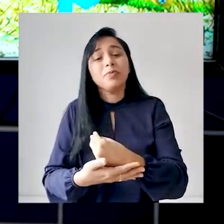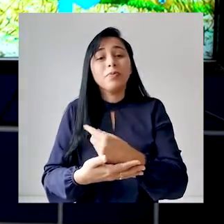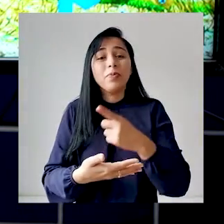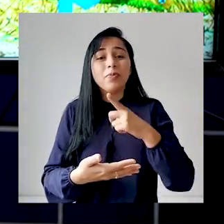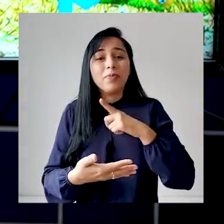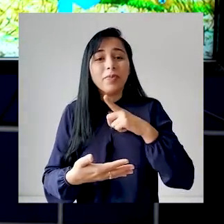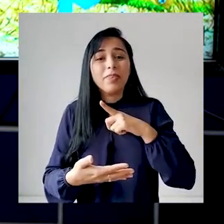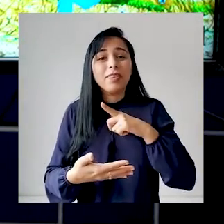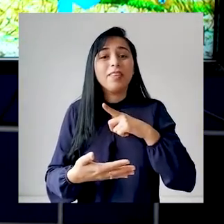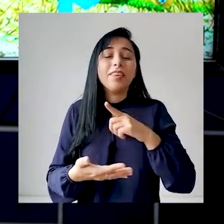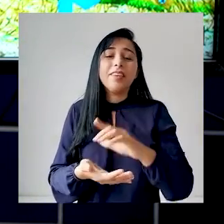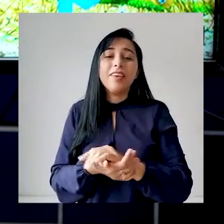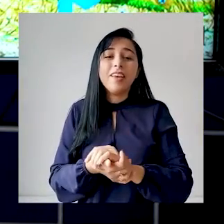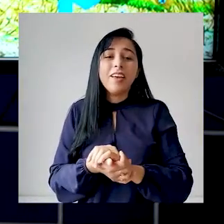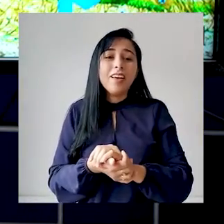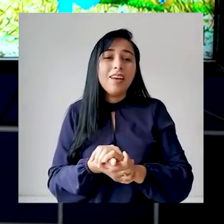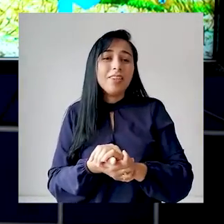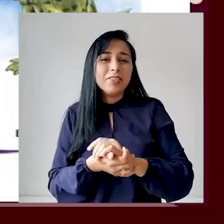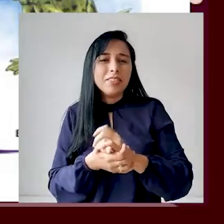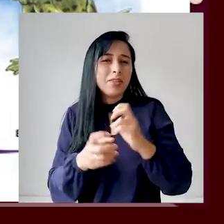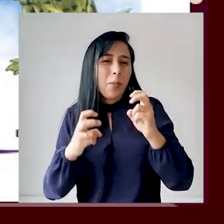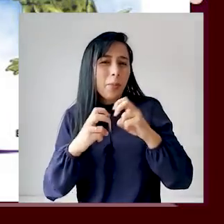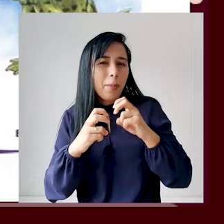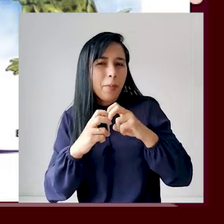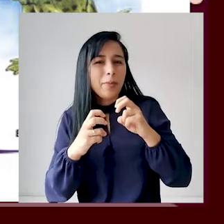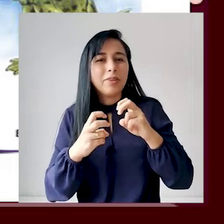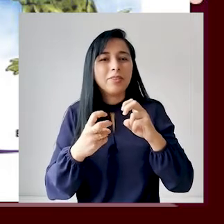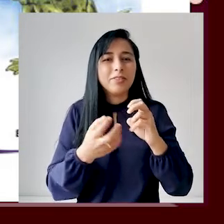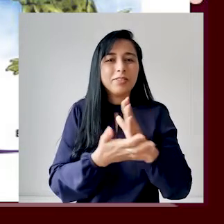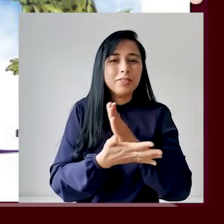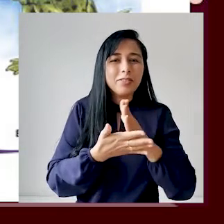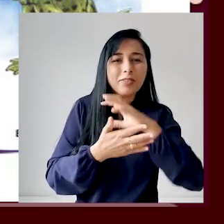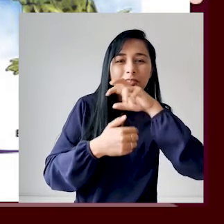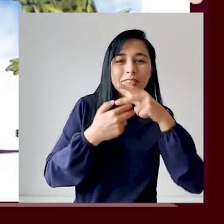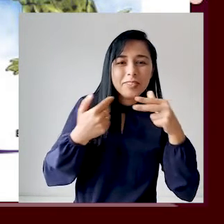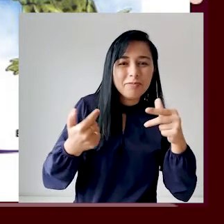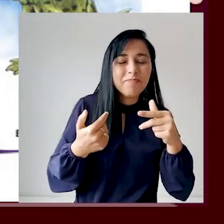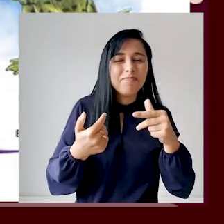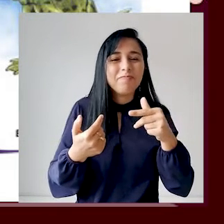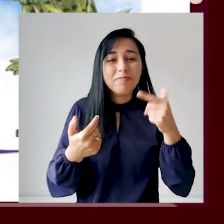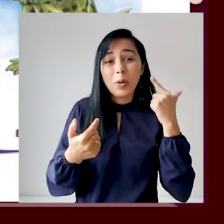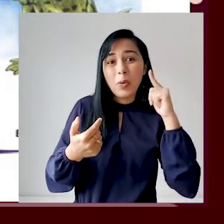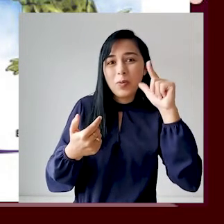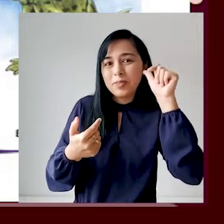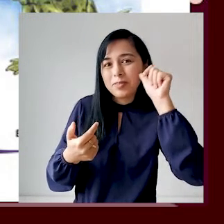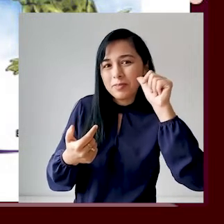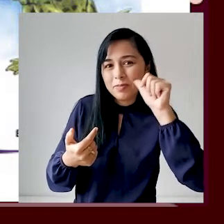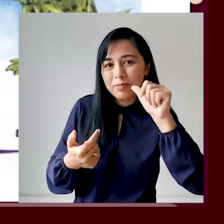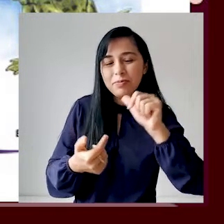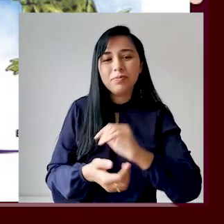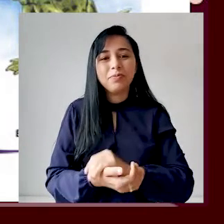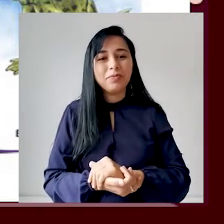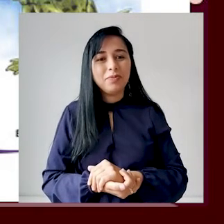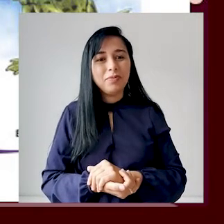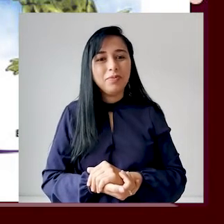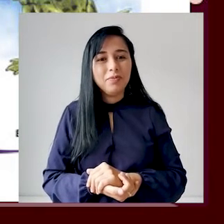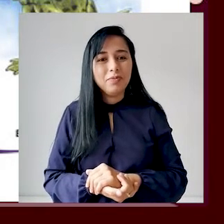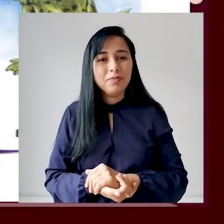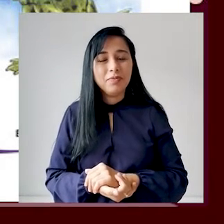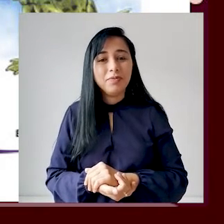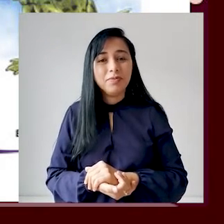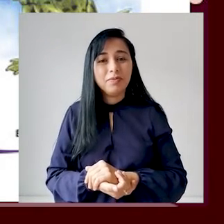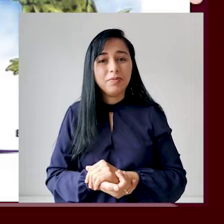mesmo, pela preferência da fêmea. Nós também teremos nos animais diferentes tipos de